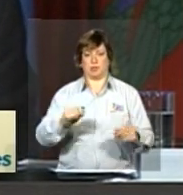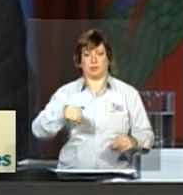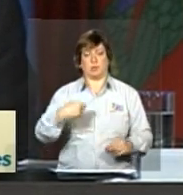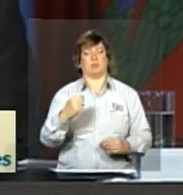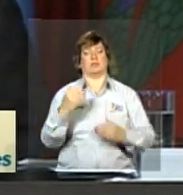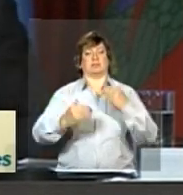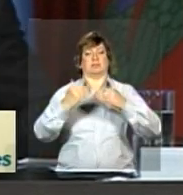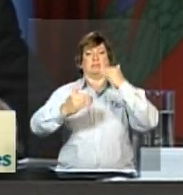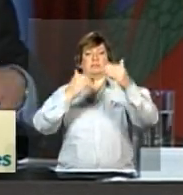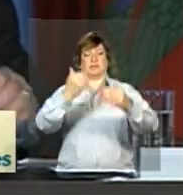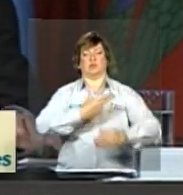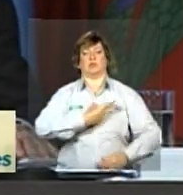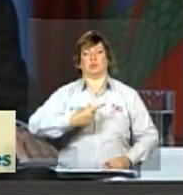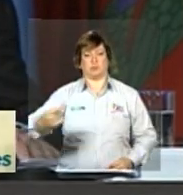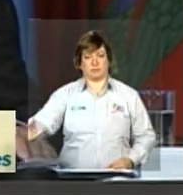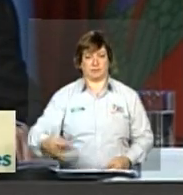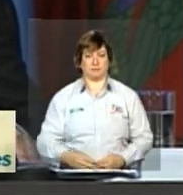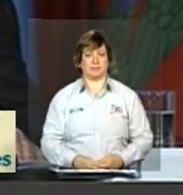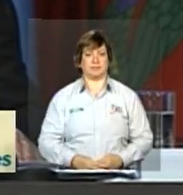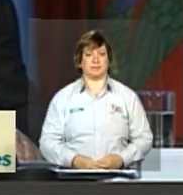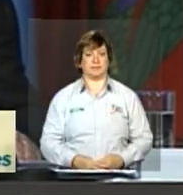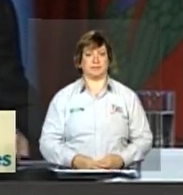ao desenvolvimento sustentável.